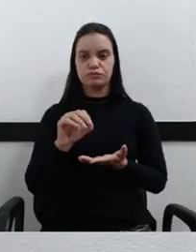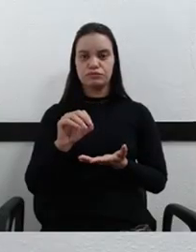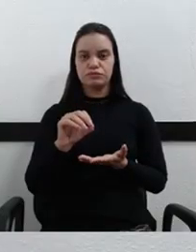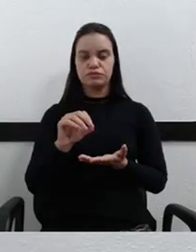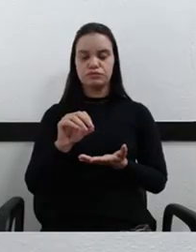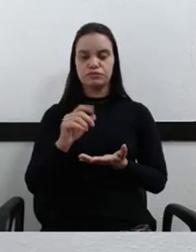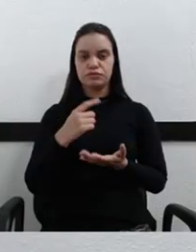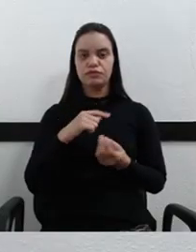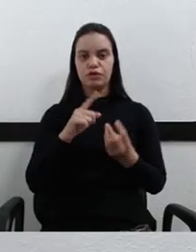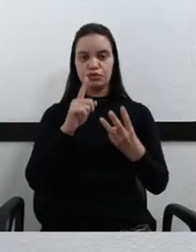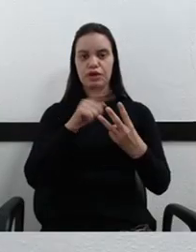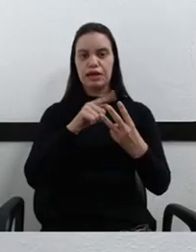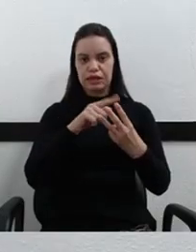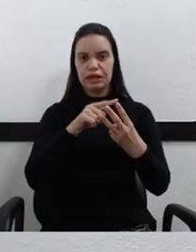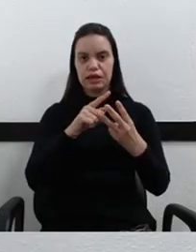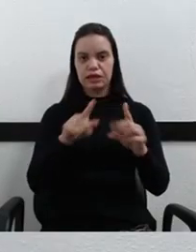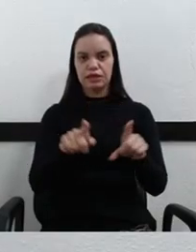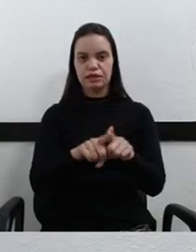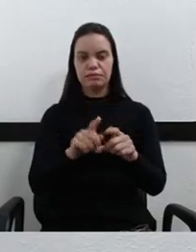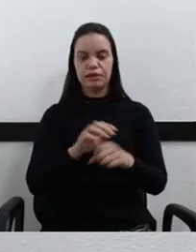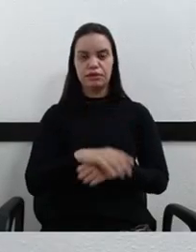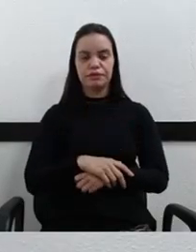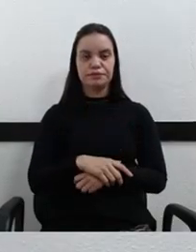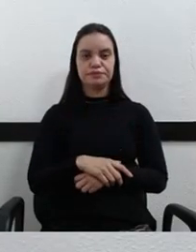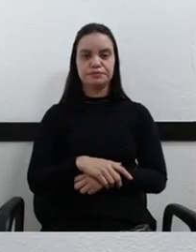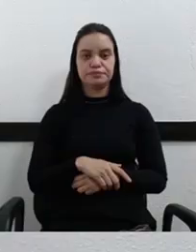Presidente, eu também voto contra o proponente.